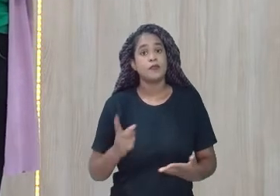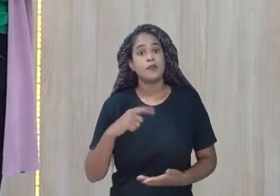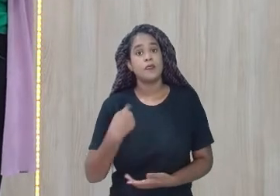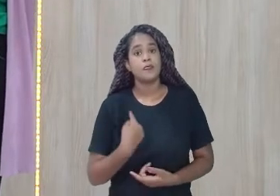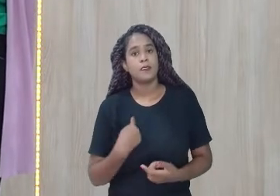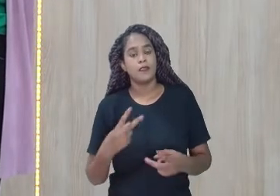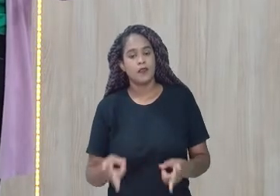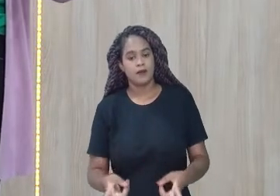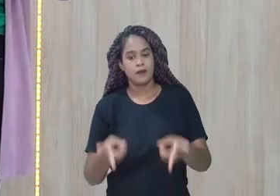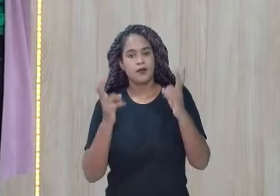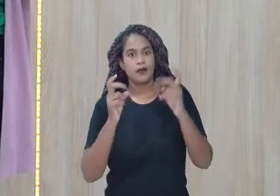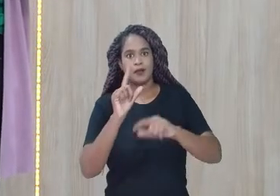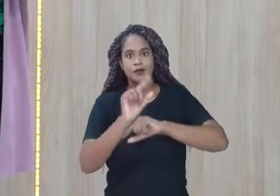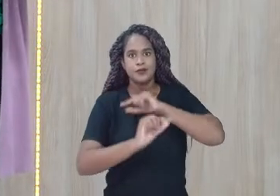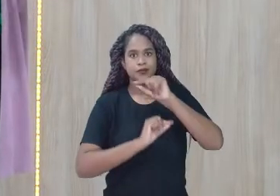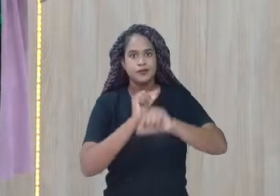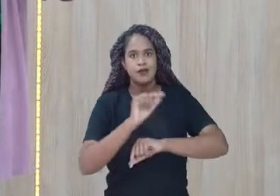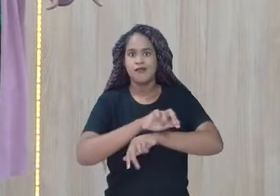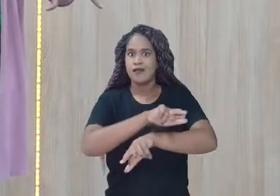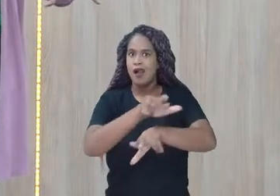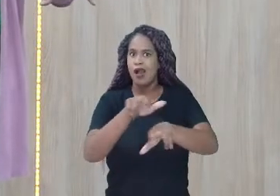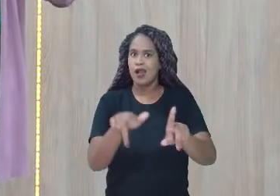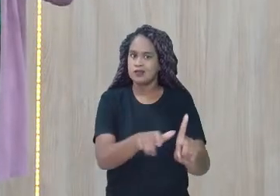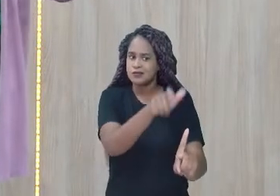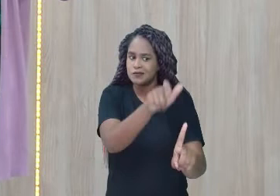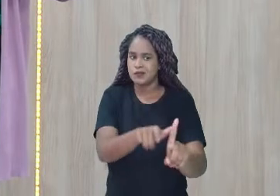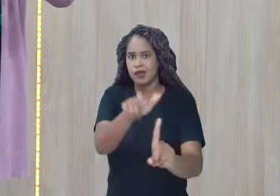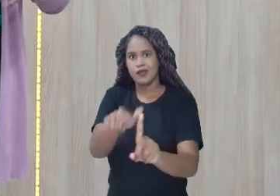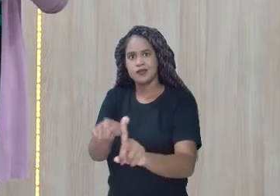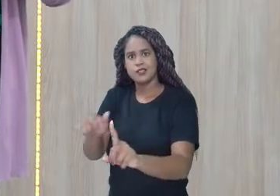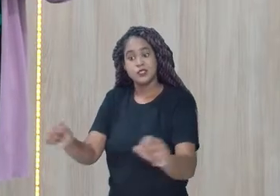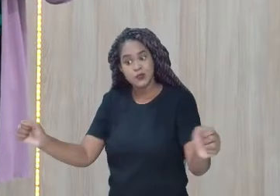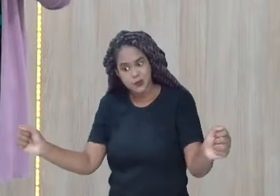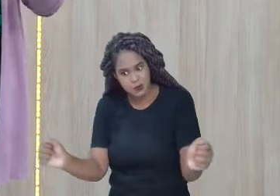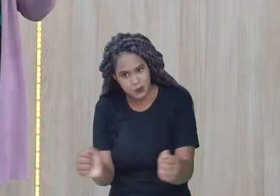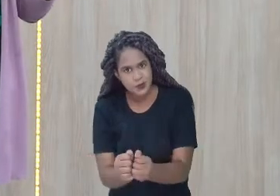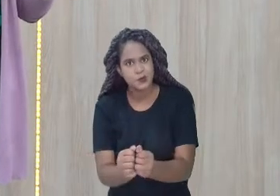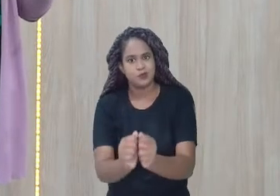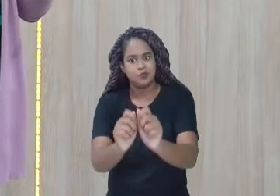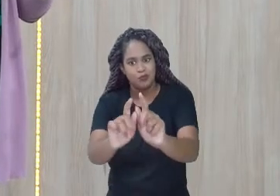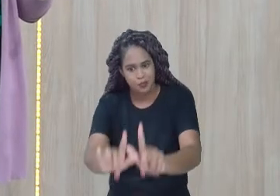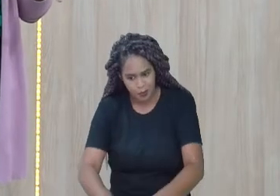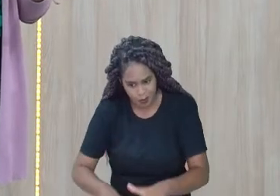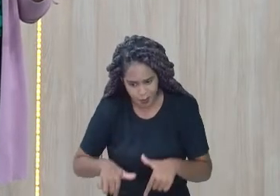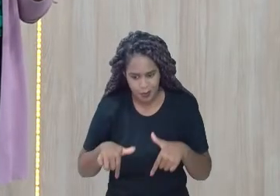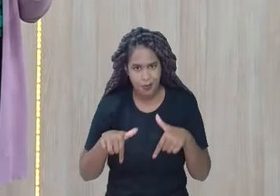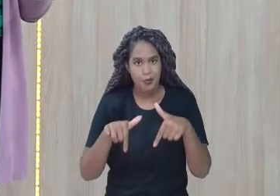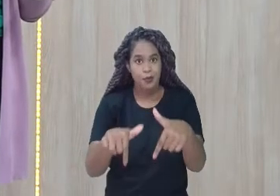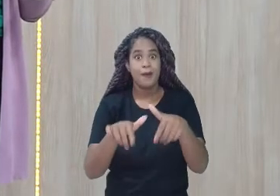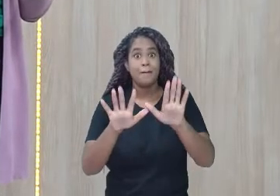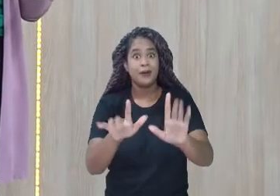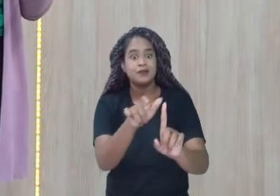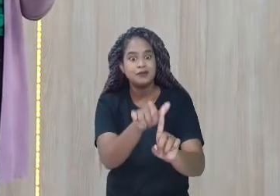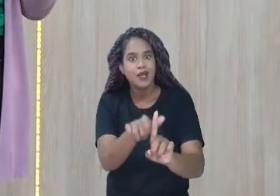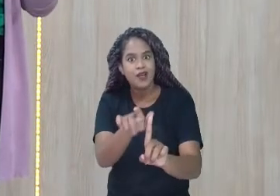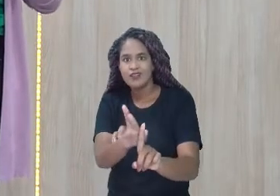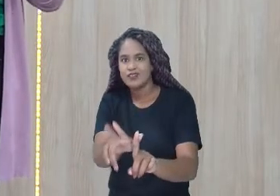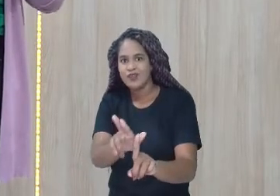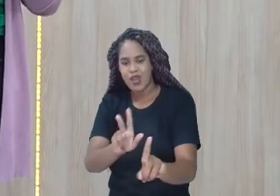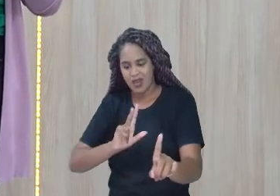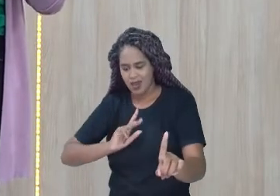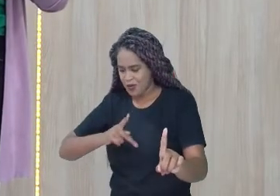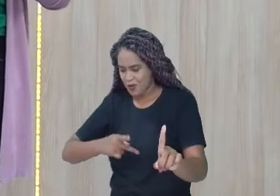que várias personagens se uniram, mesmo que essas personagens não fossem pessoas, elas